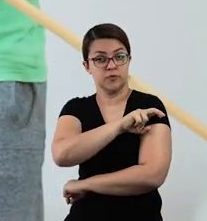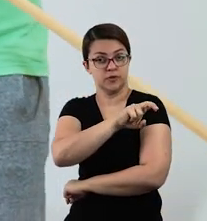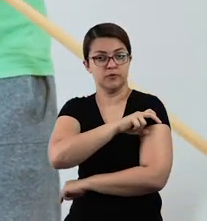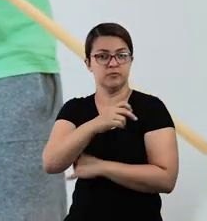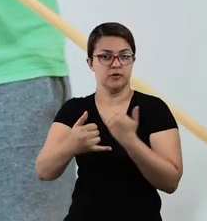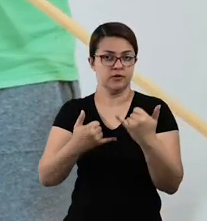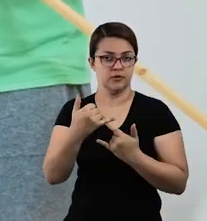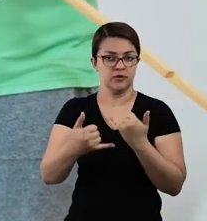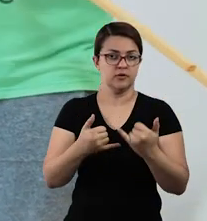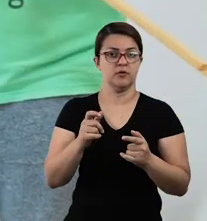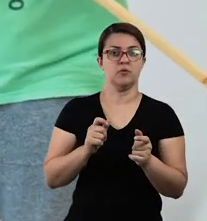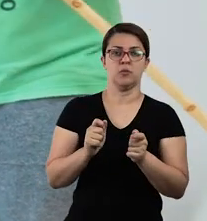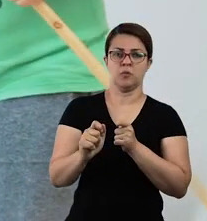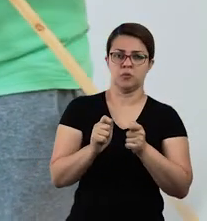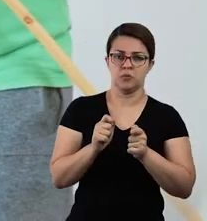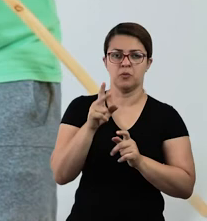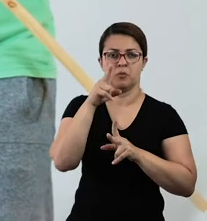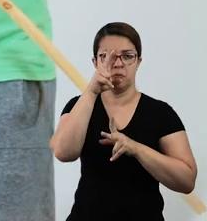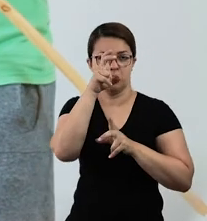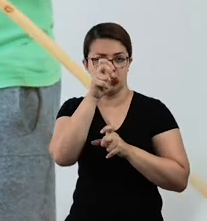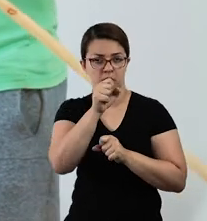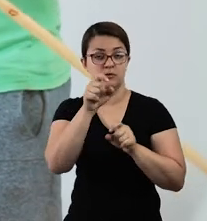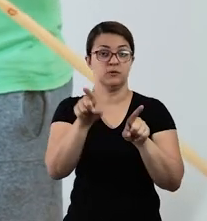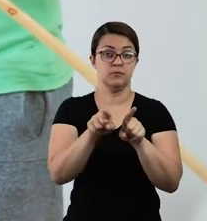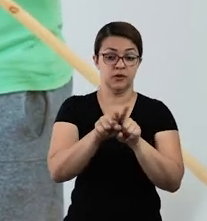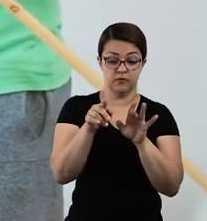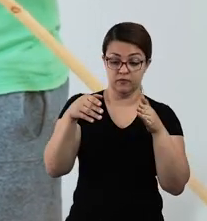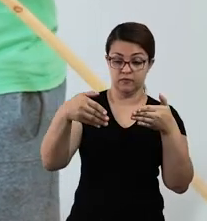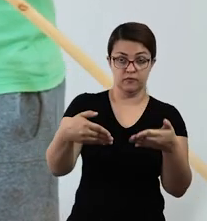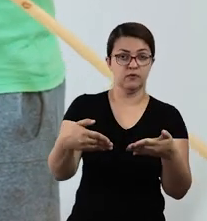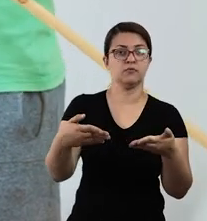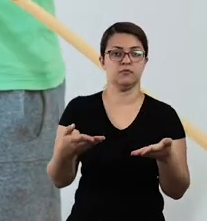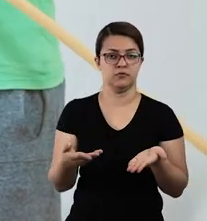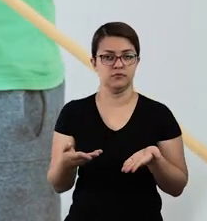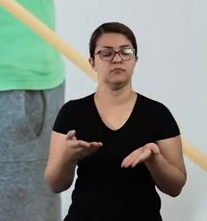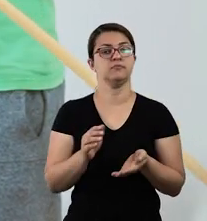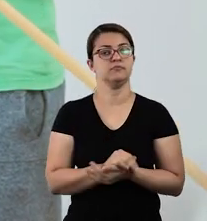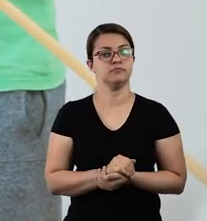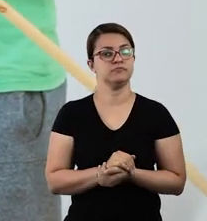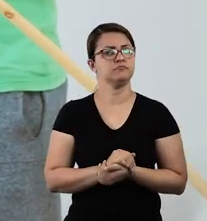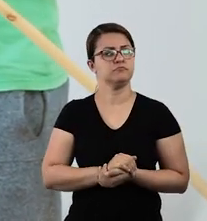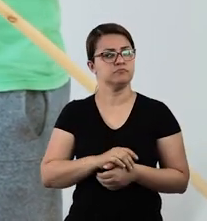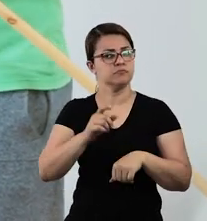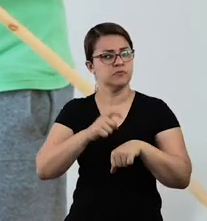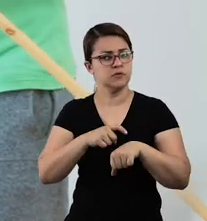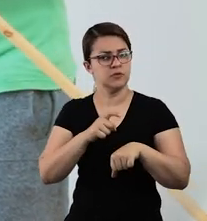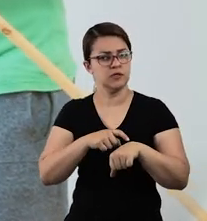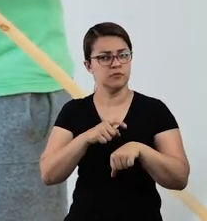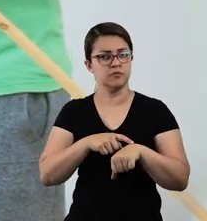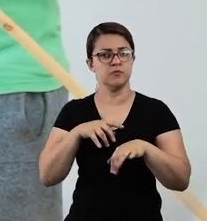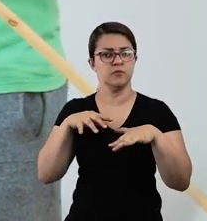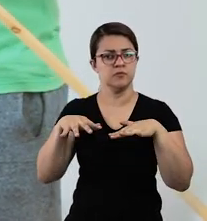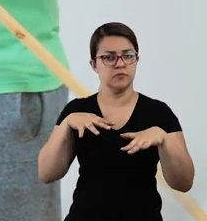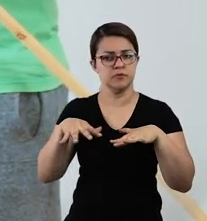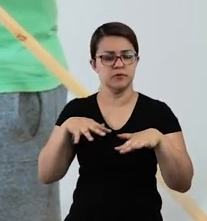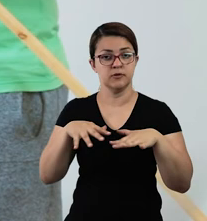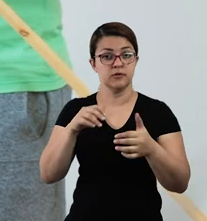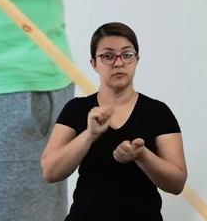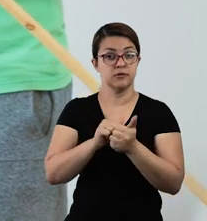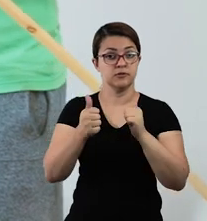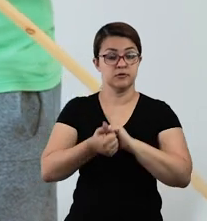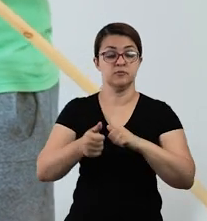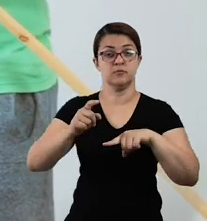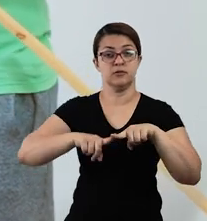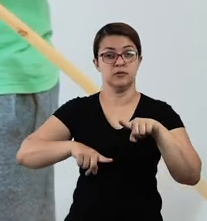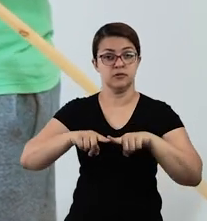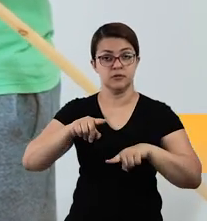trabalha com o controle da força, trabalha com concentração, trabalha com tempo de reação, tá? E